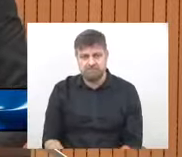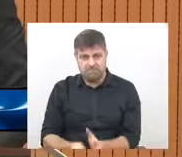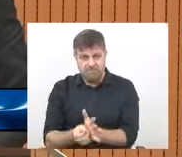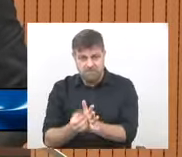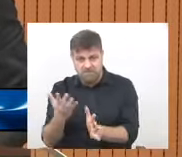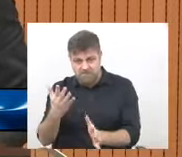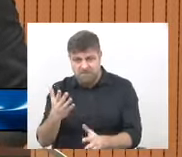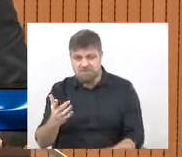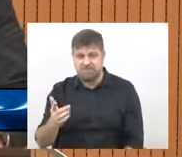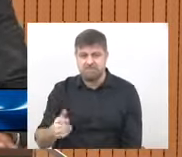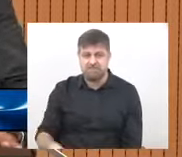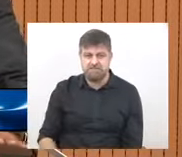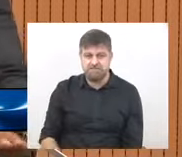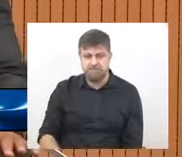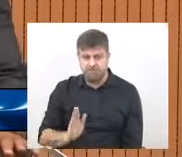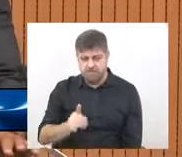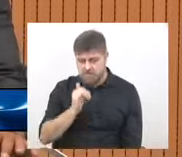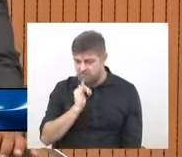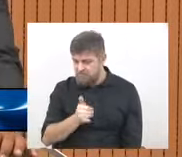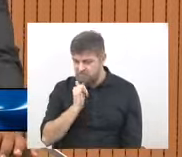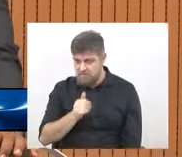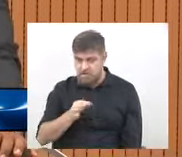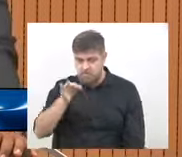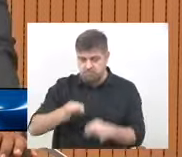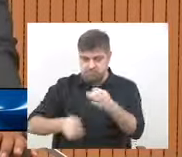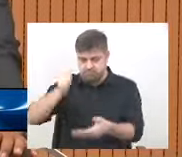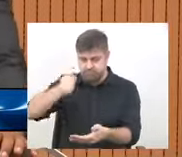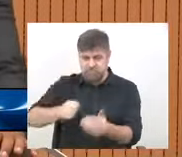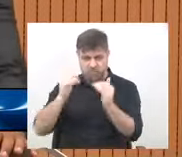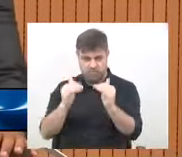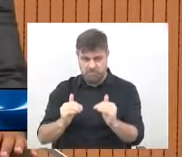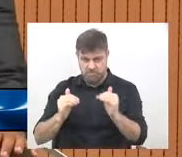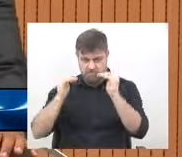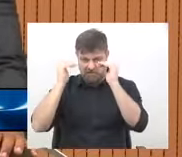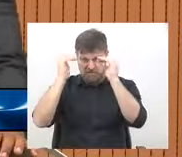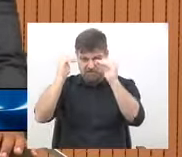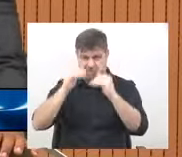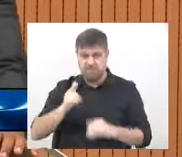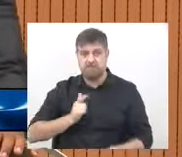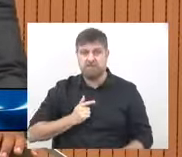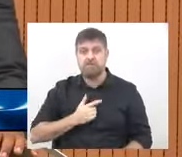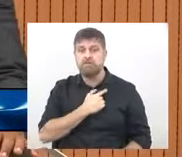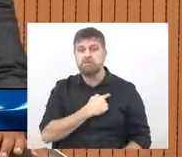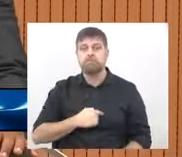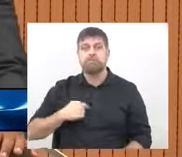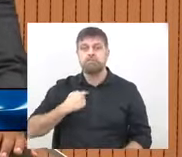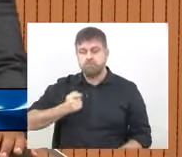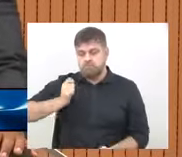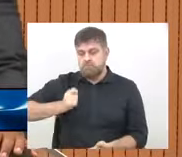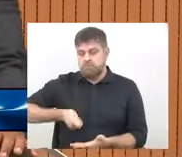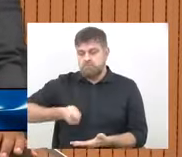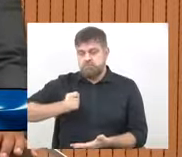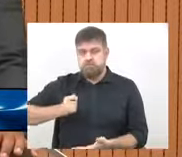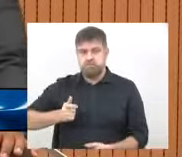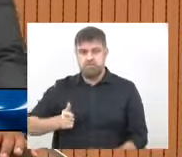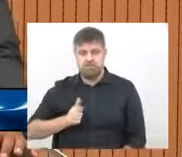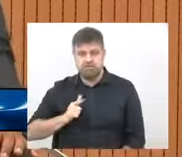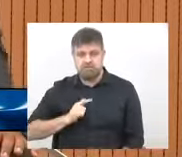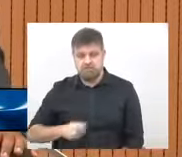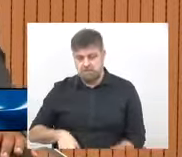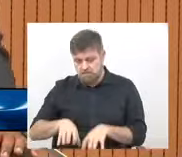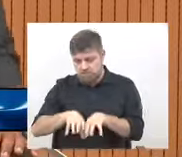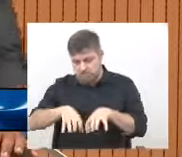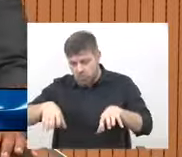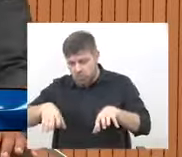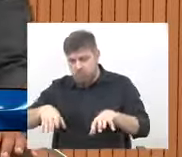ela até se diz no Supremo Tribunal Federal de juízes garantistas, né? E outra categoria